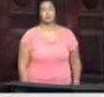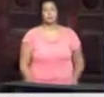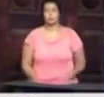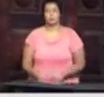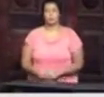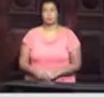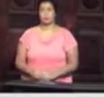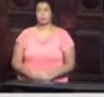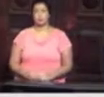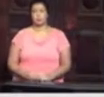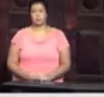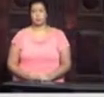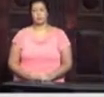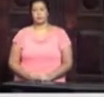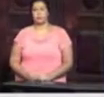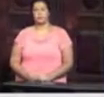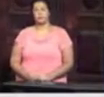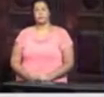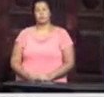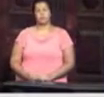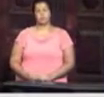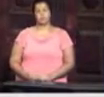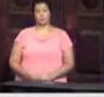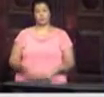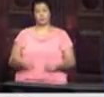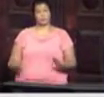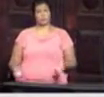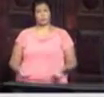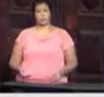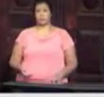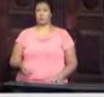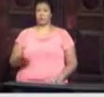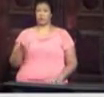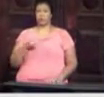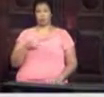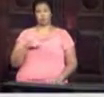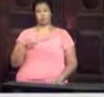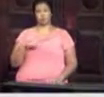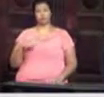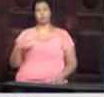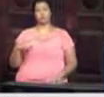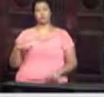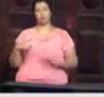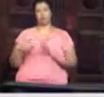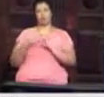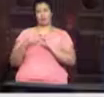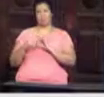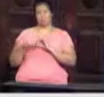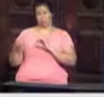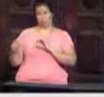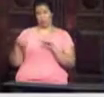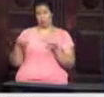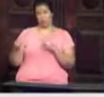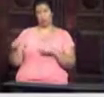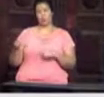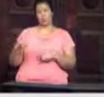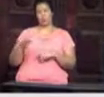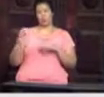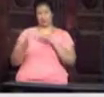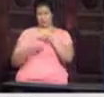entre as empresas e entre a Petrobras, a empresa Petrobras e